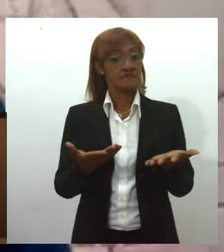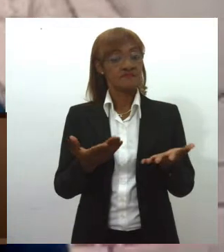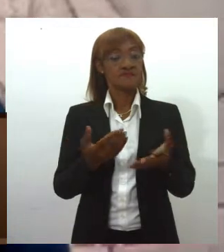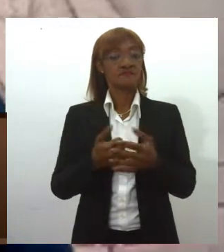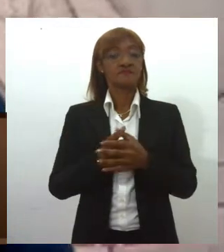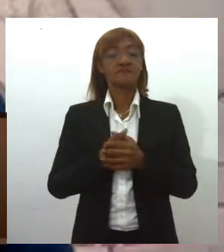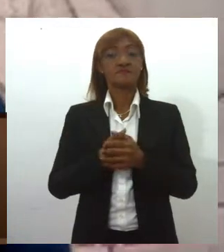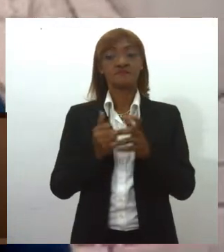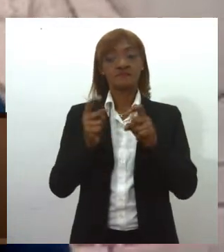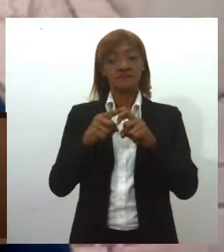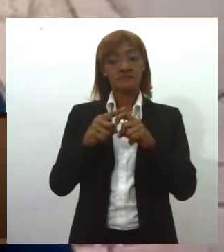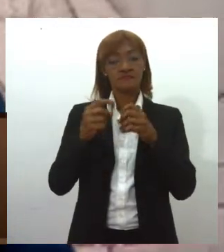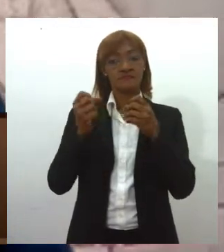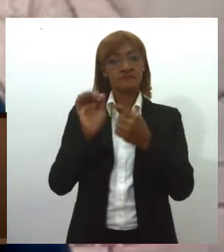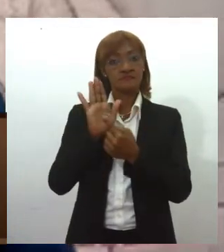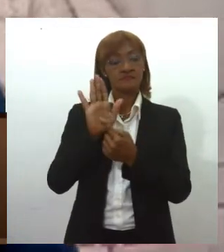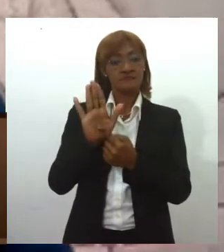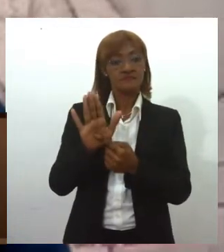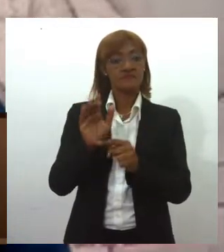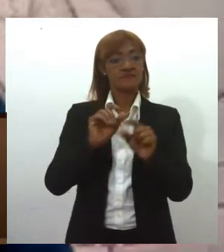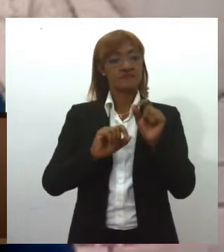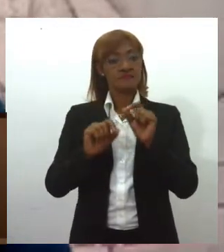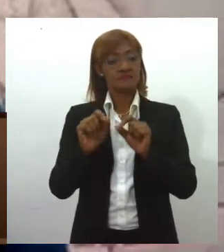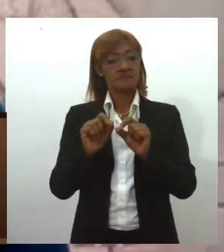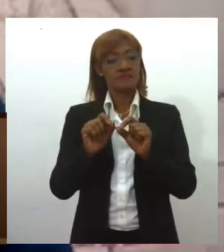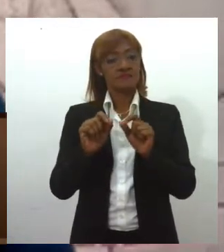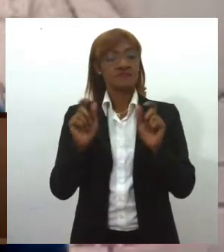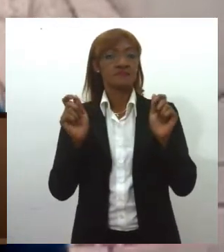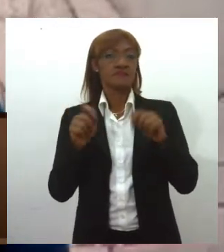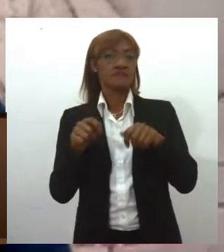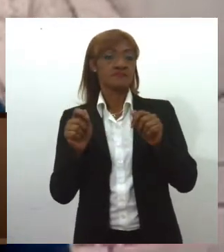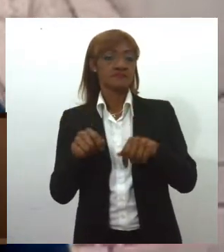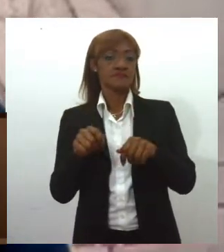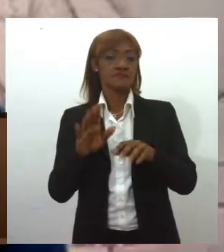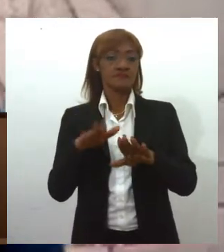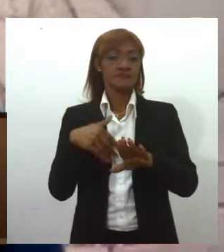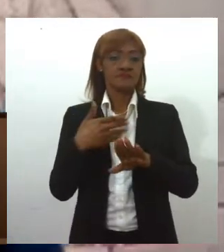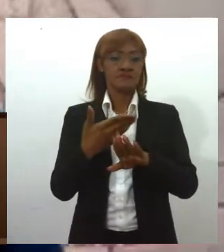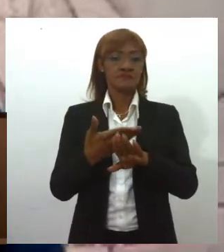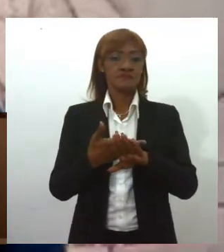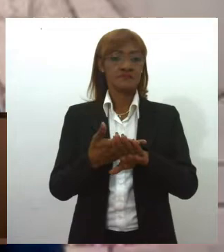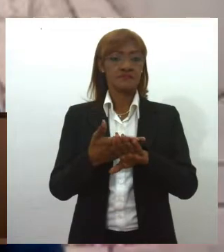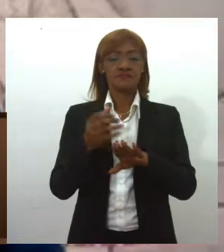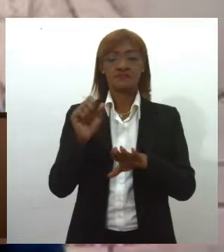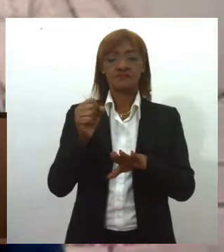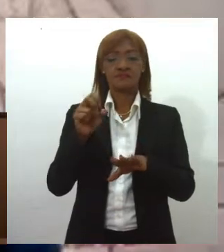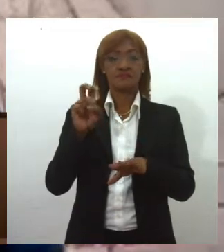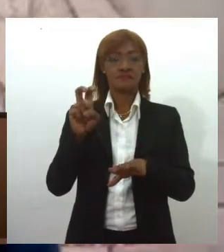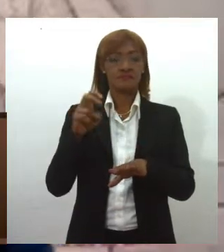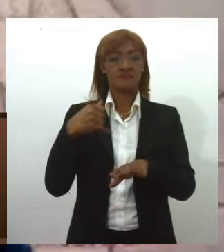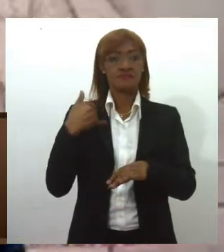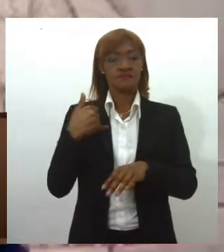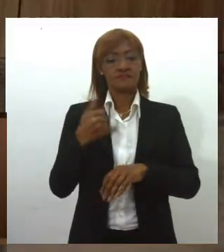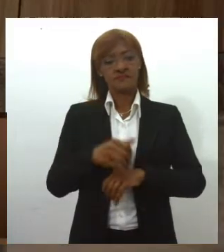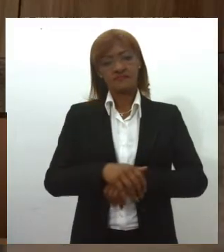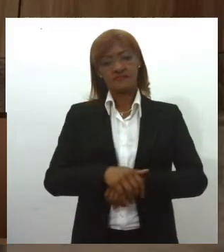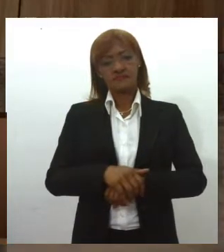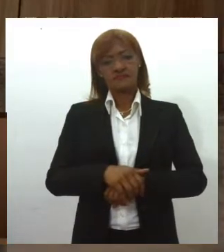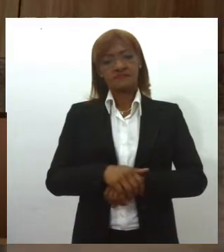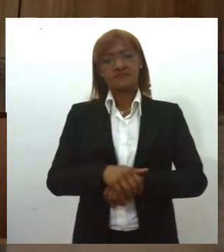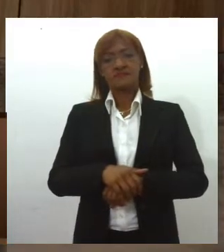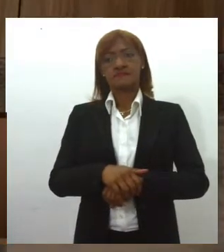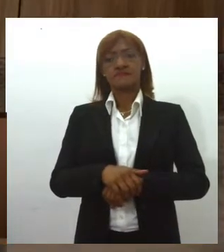o médico se ainda vale a pena seguir o rastreamento até pelo menos os 85 anos de idade. Há